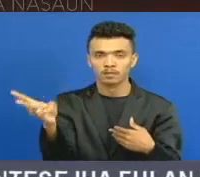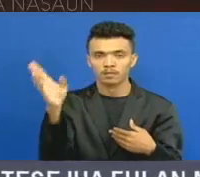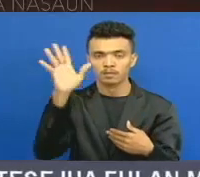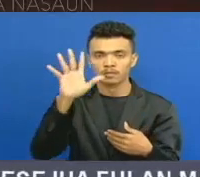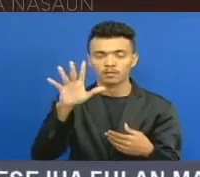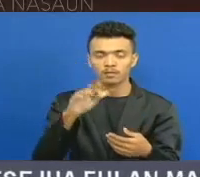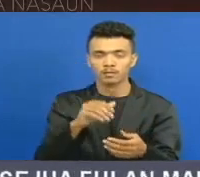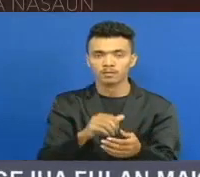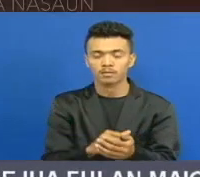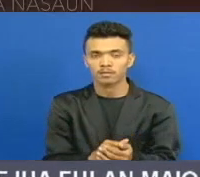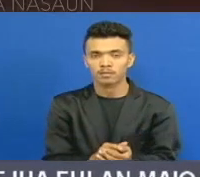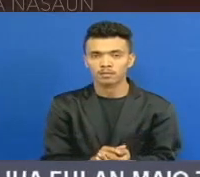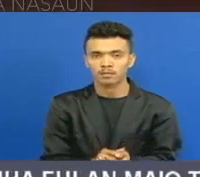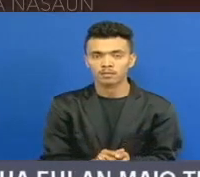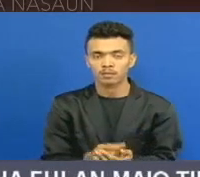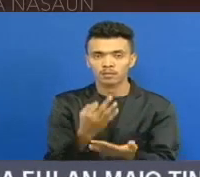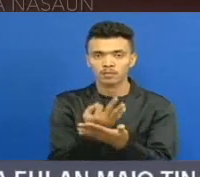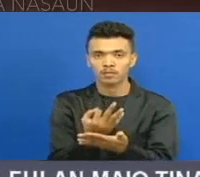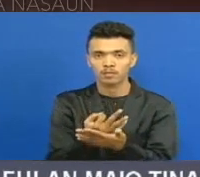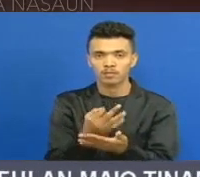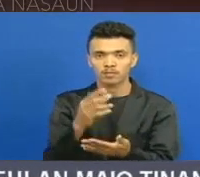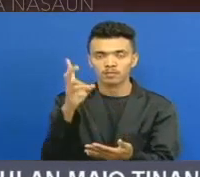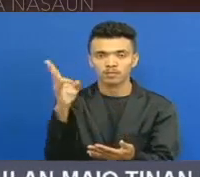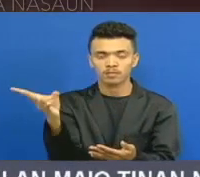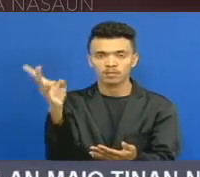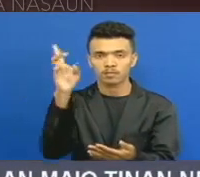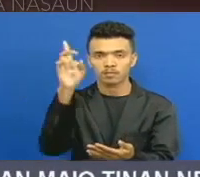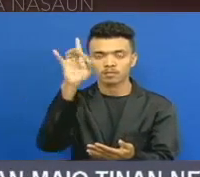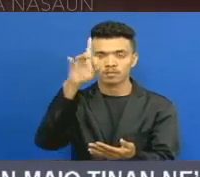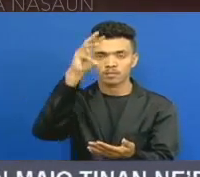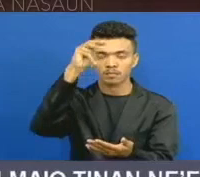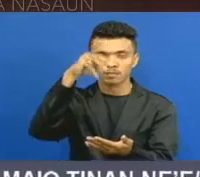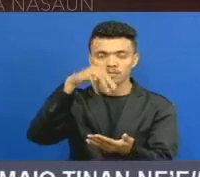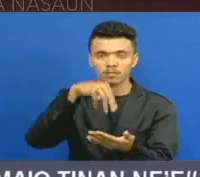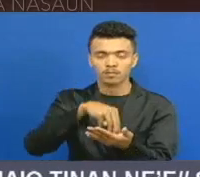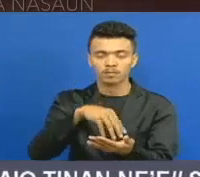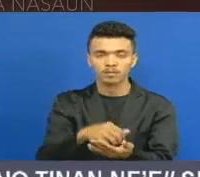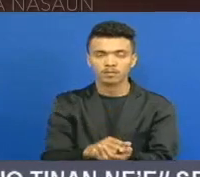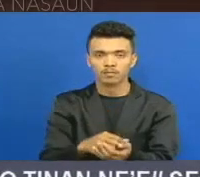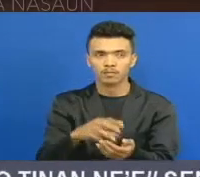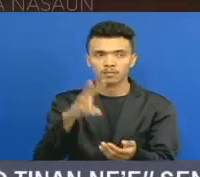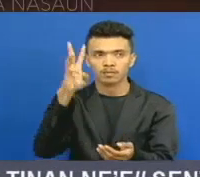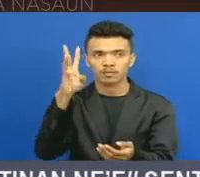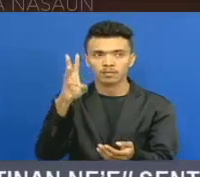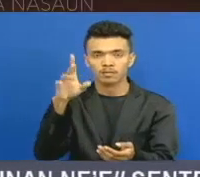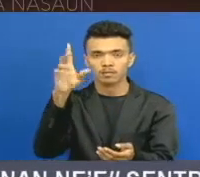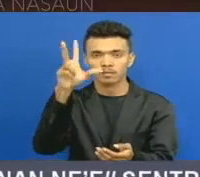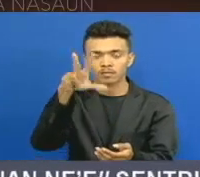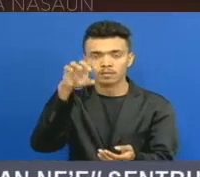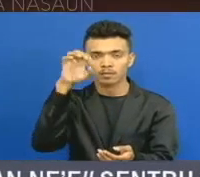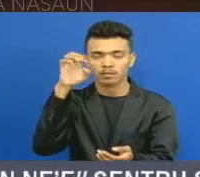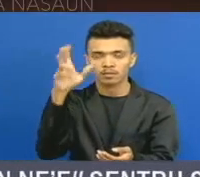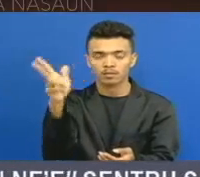375 pessoas. E no orçamento 187.500. Para sexto ano, beneficiário 330